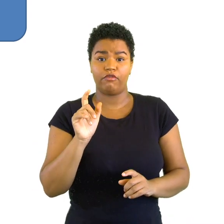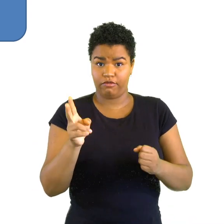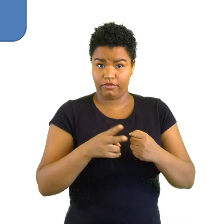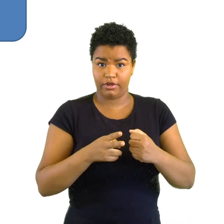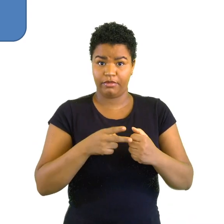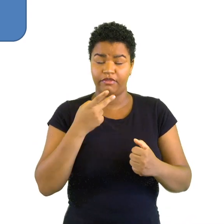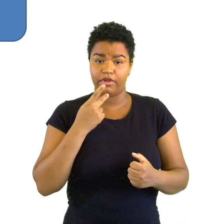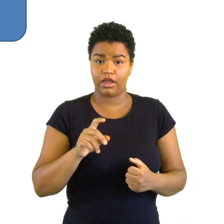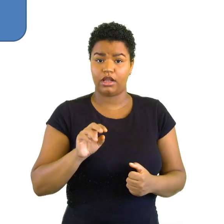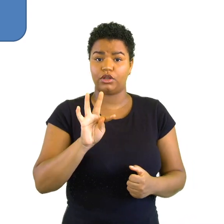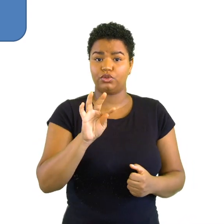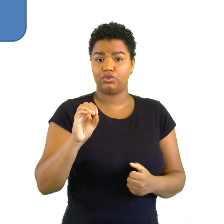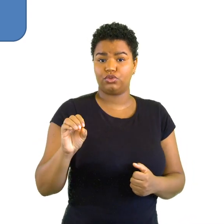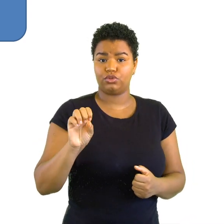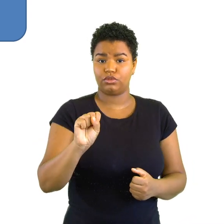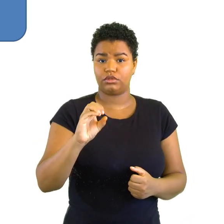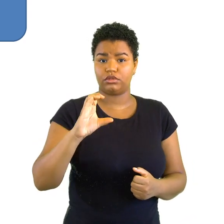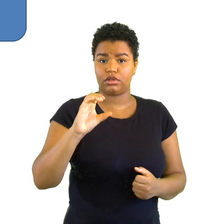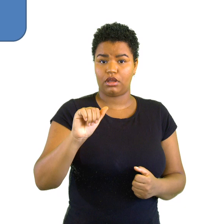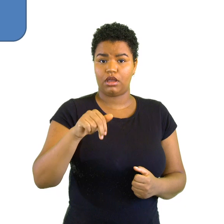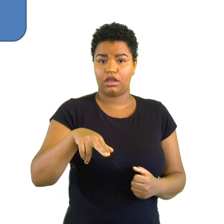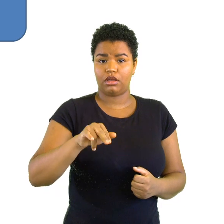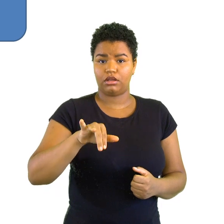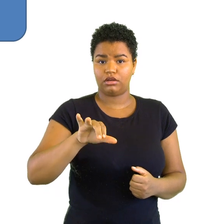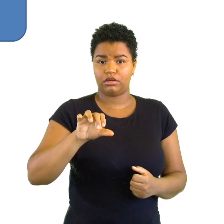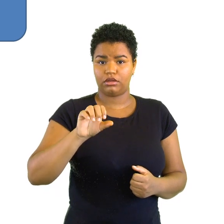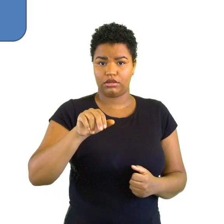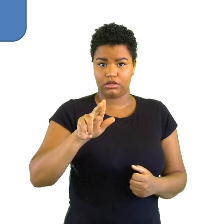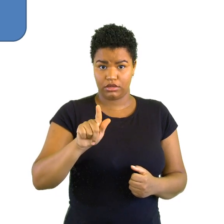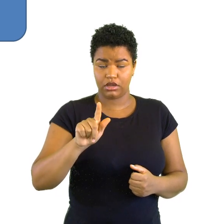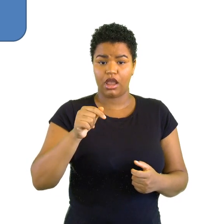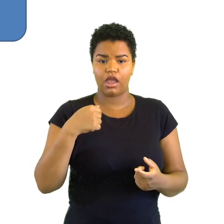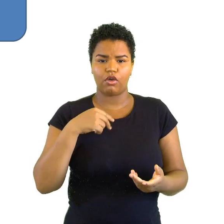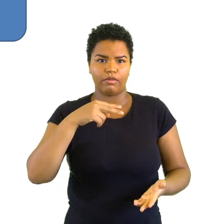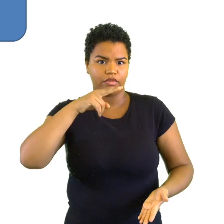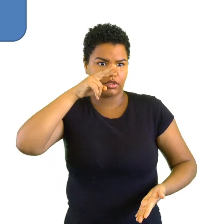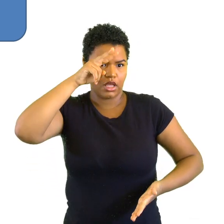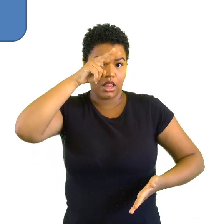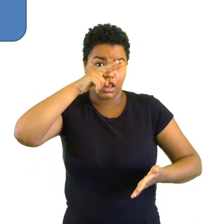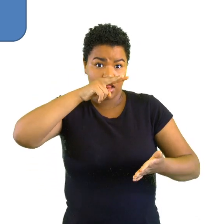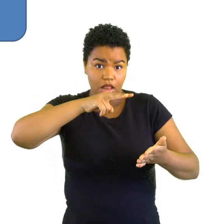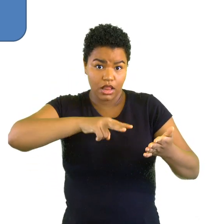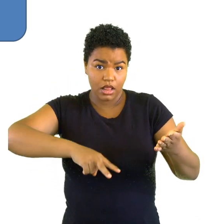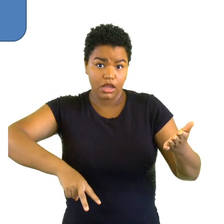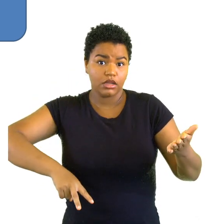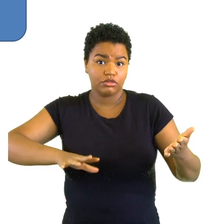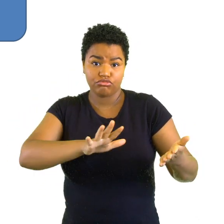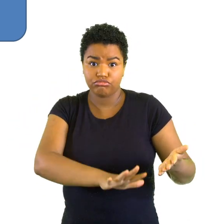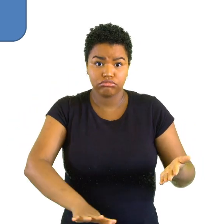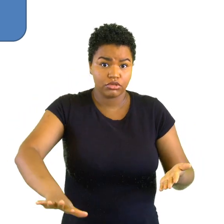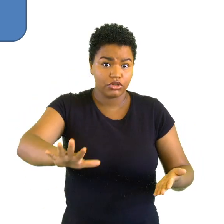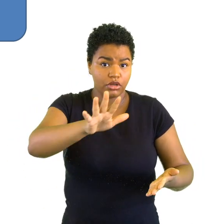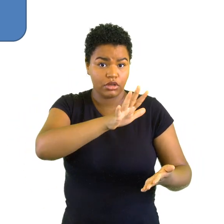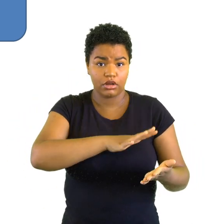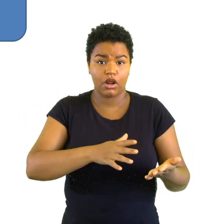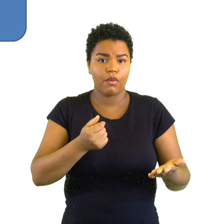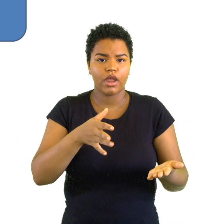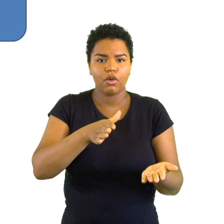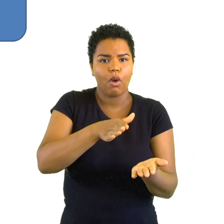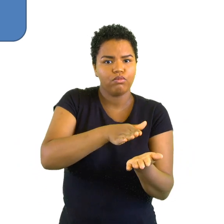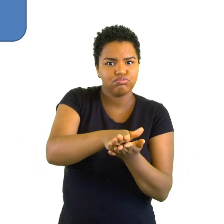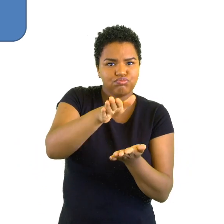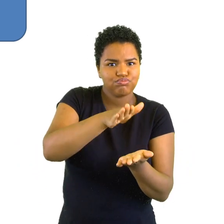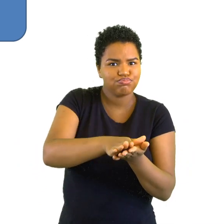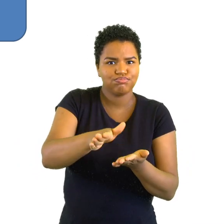quê? Escanear é como se você passasse os olhos no texto em geral, assim como você faz na máquina de